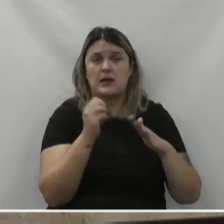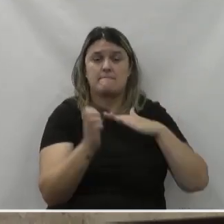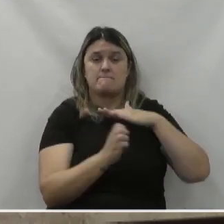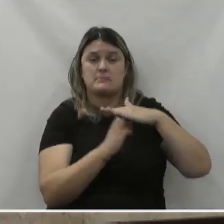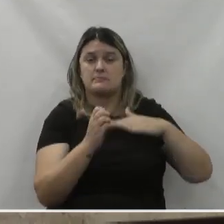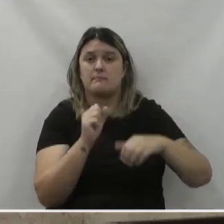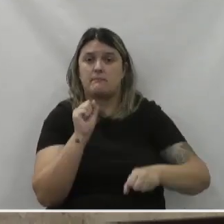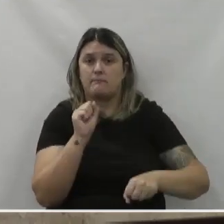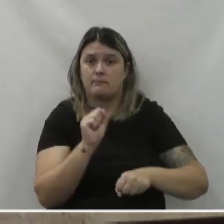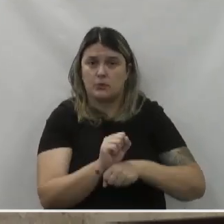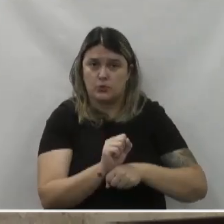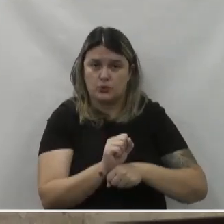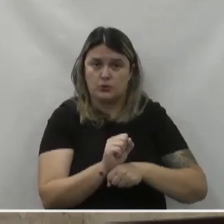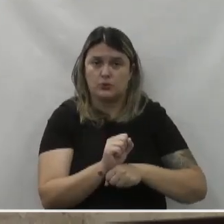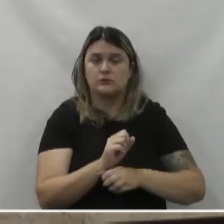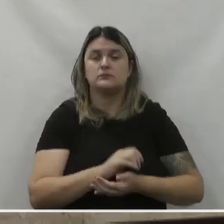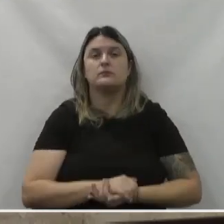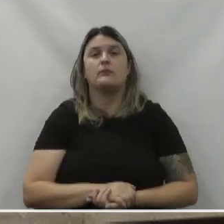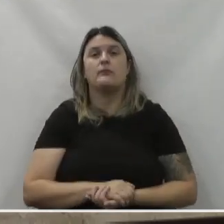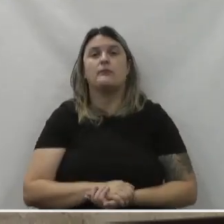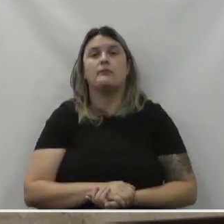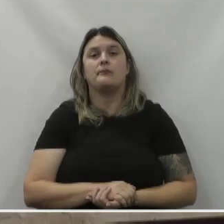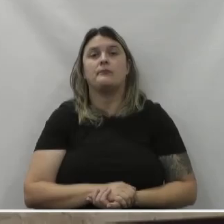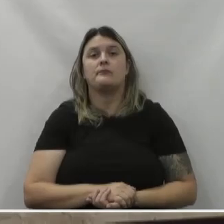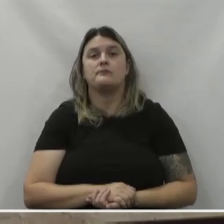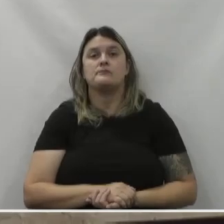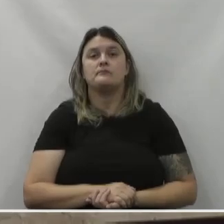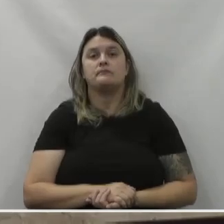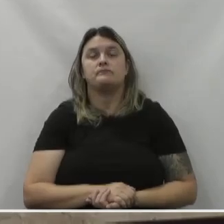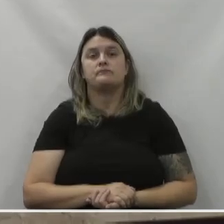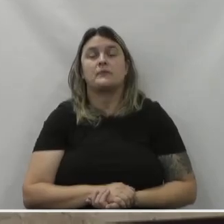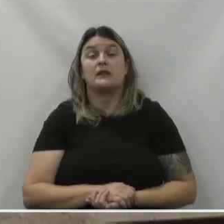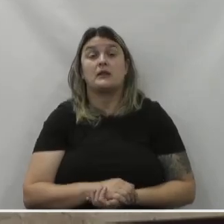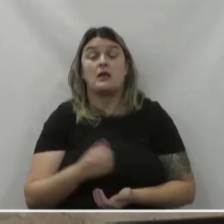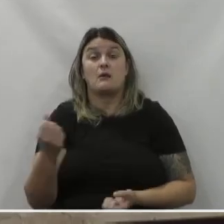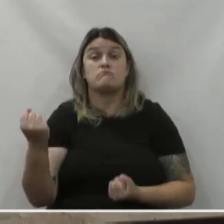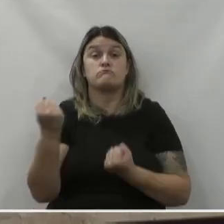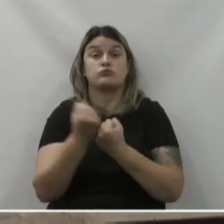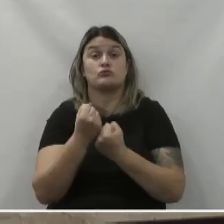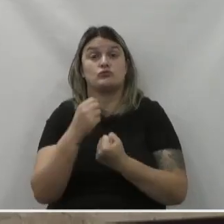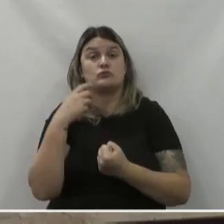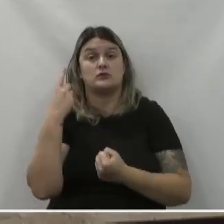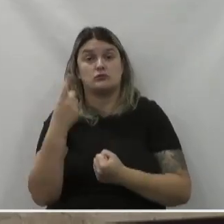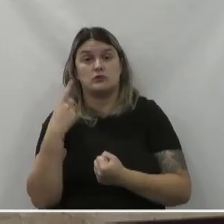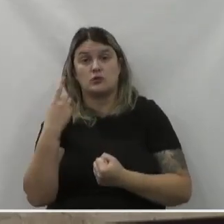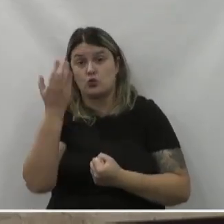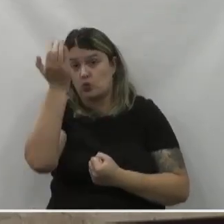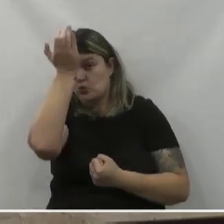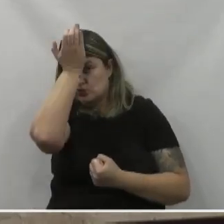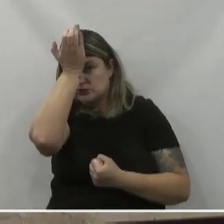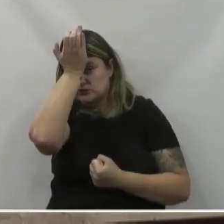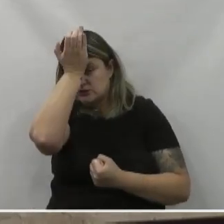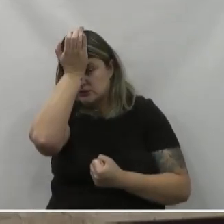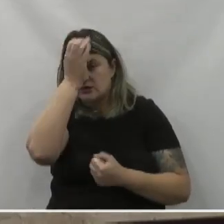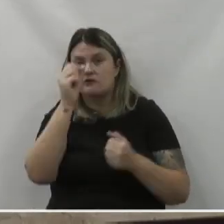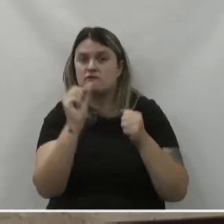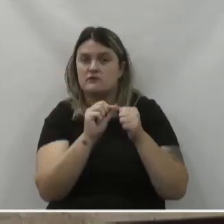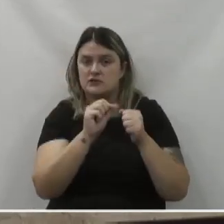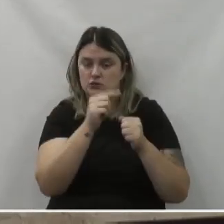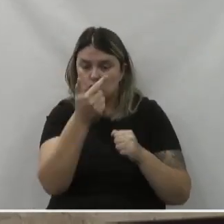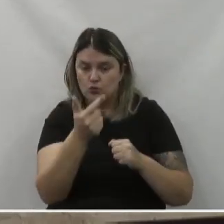parou. Daí, com o apoio do deputado, foi